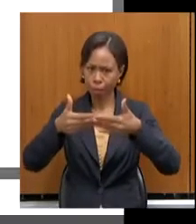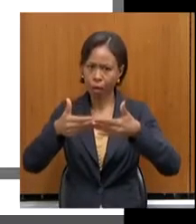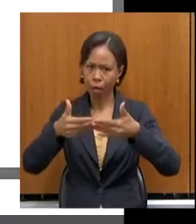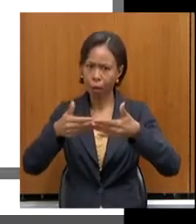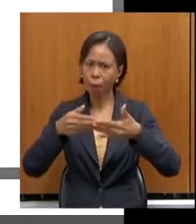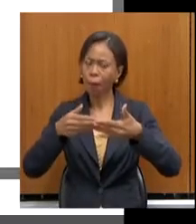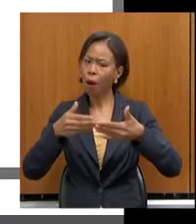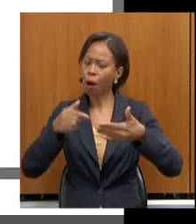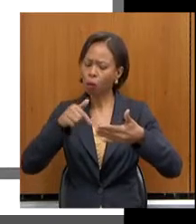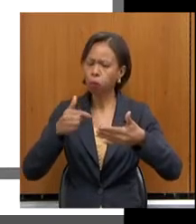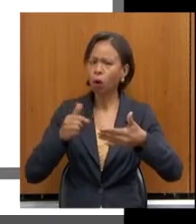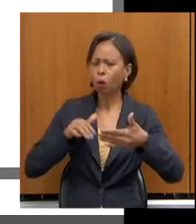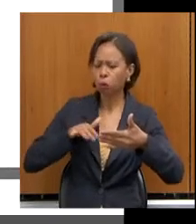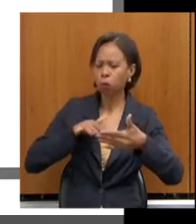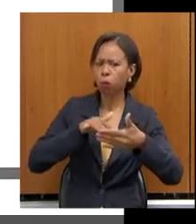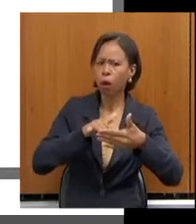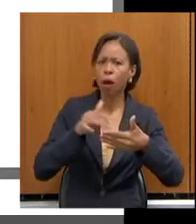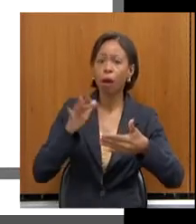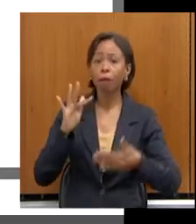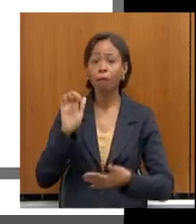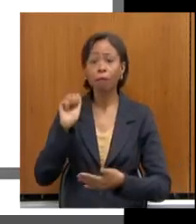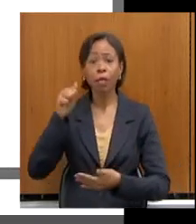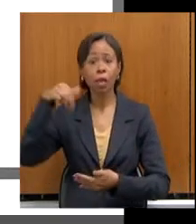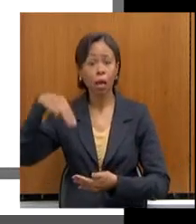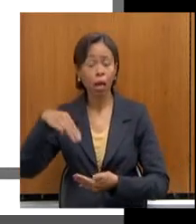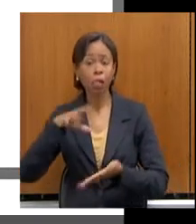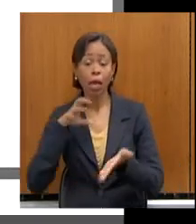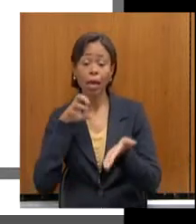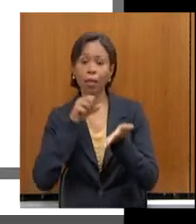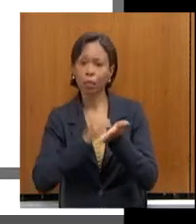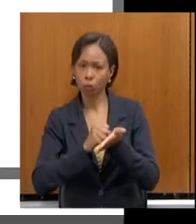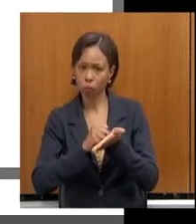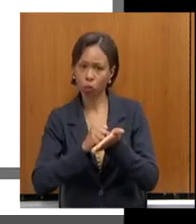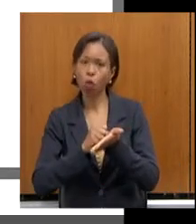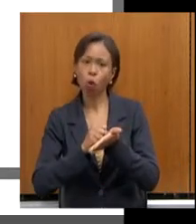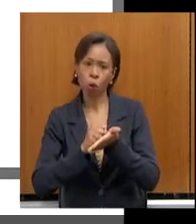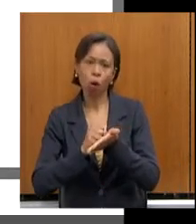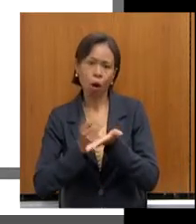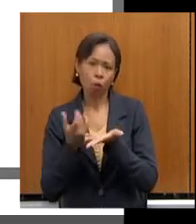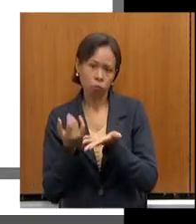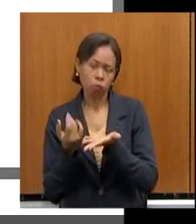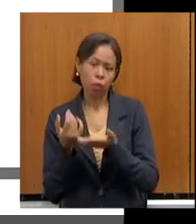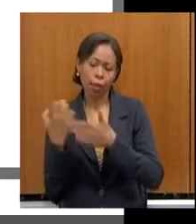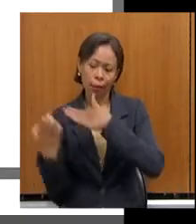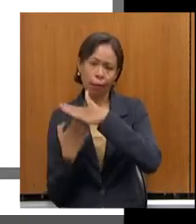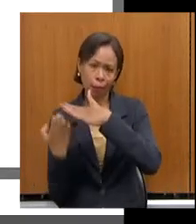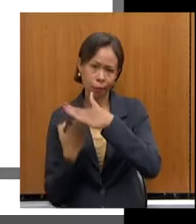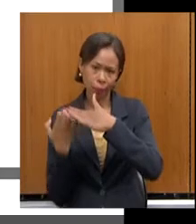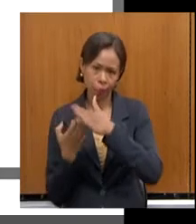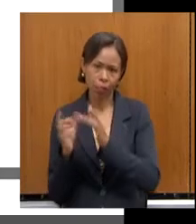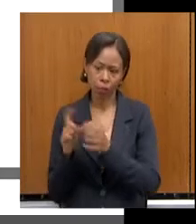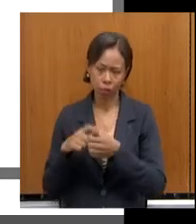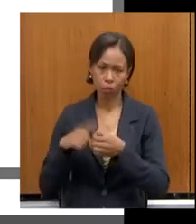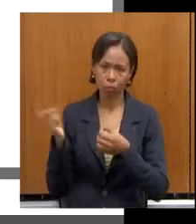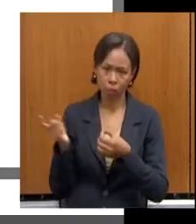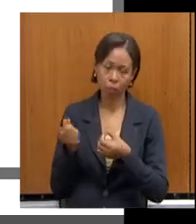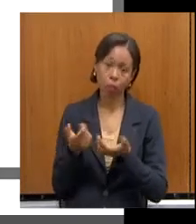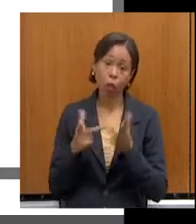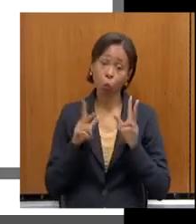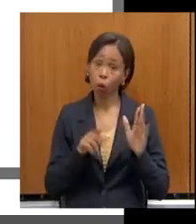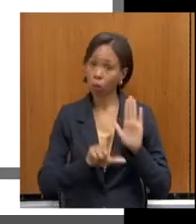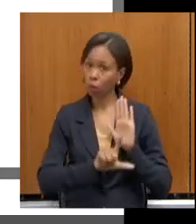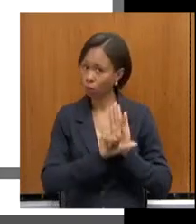vem fazendo o cadastramento dos auditores Independentes Conforme preconiza a lei foi regulamentado pelo decreto